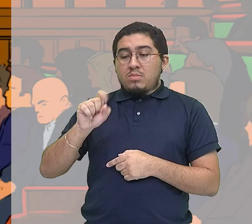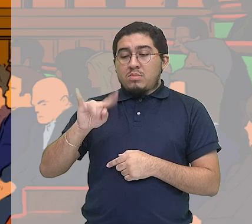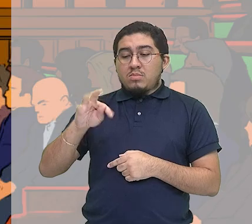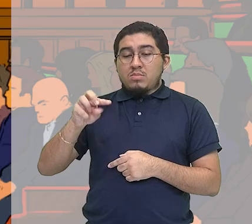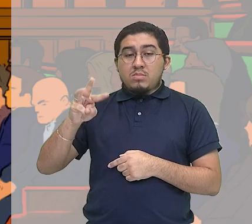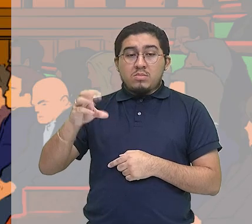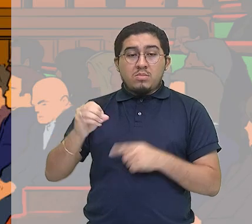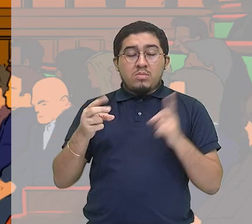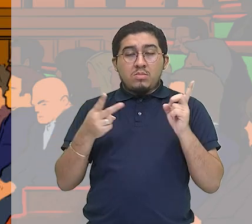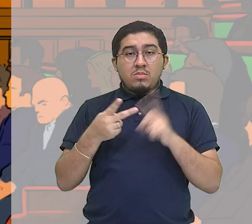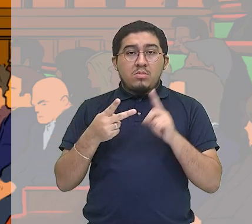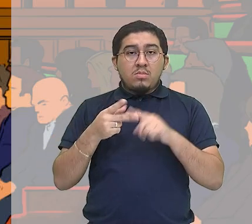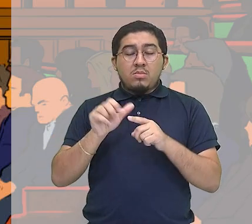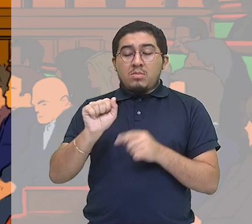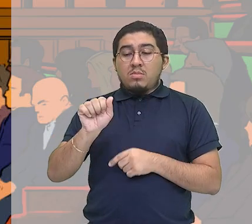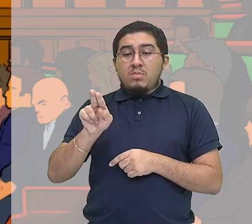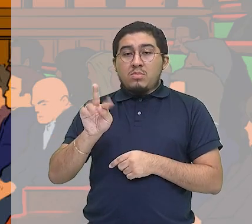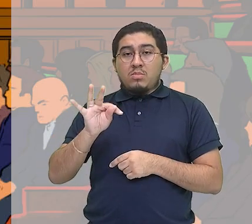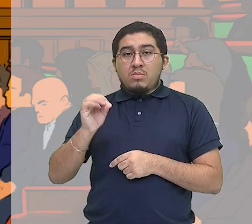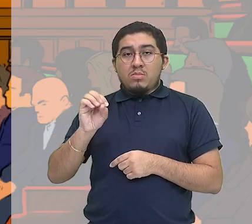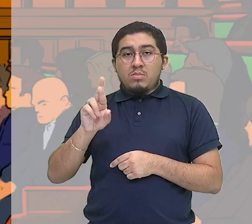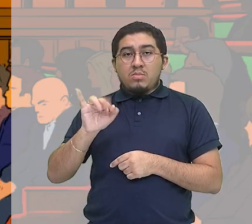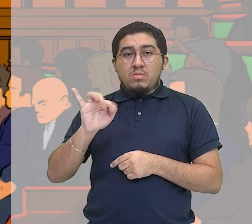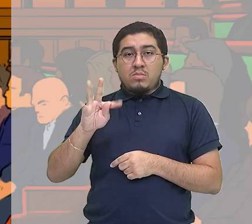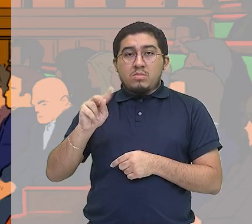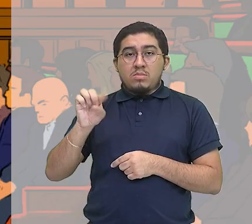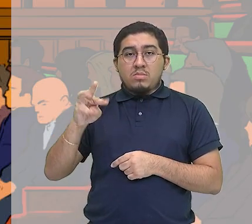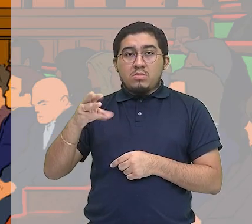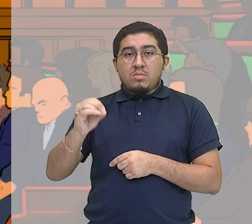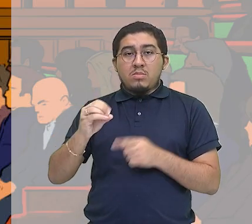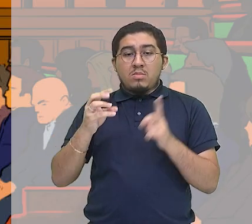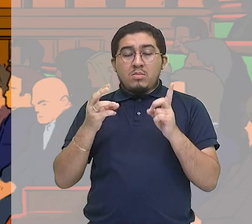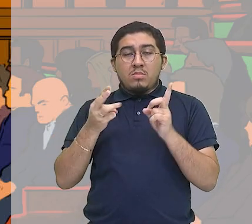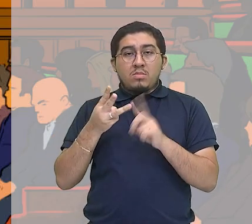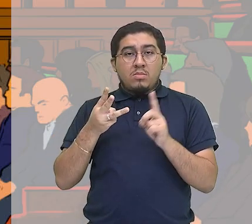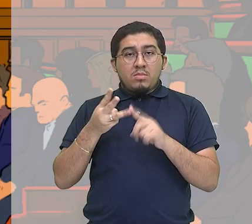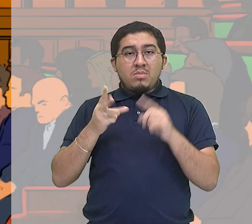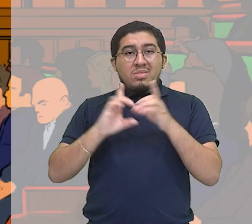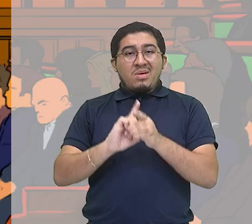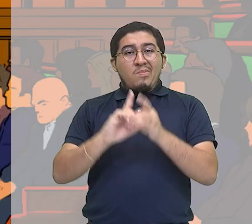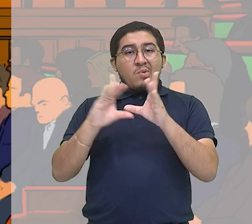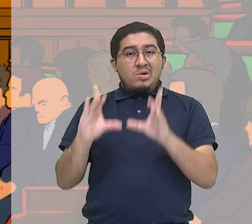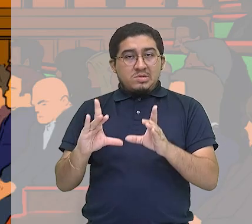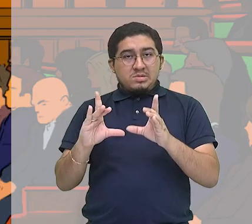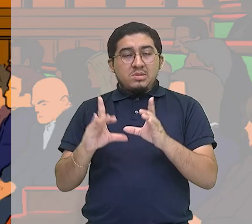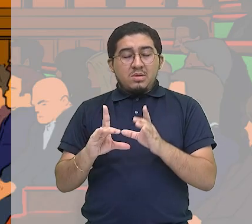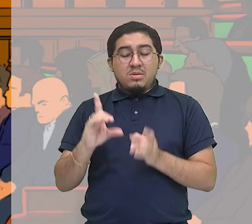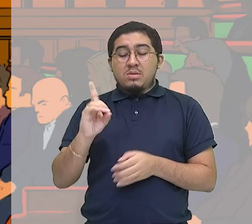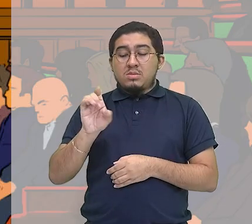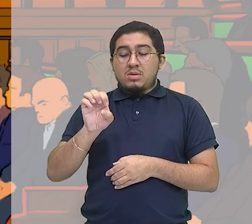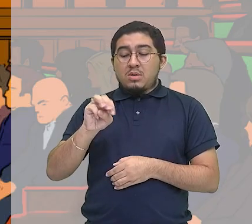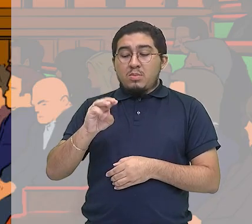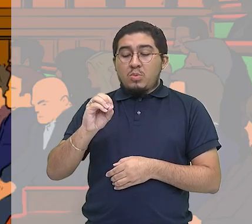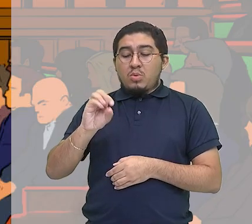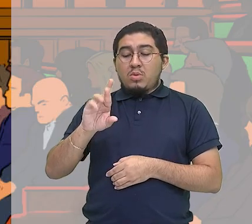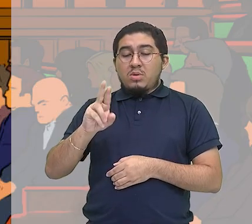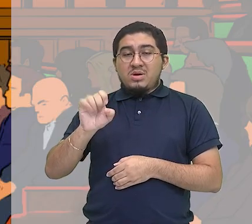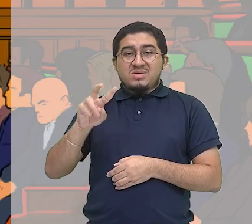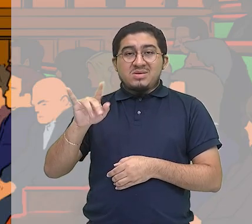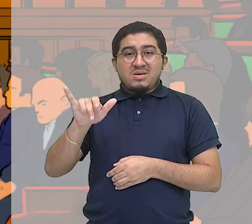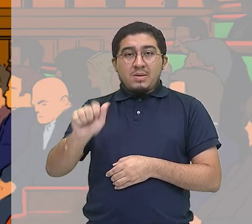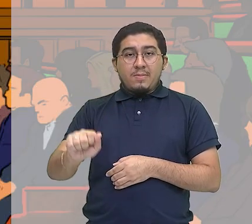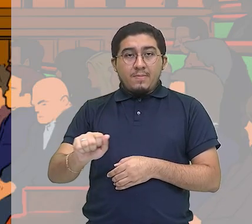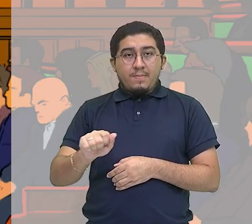totalitarismo, autoritarismo e democracia. Para que estes regimes existam dentro